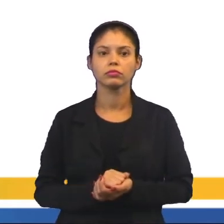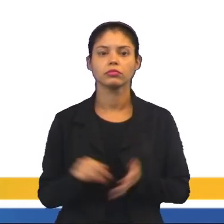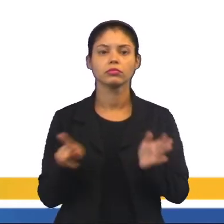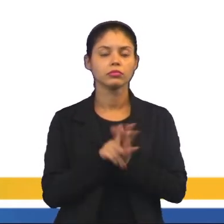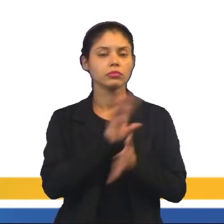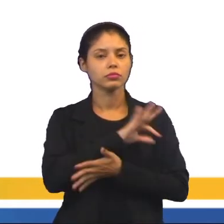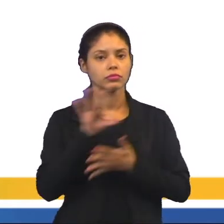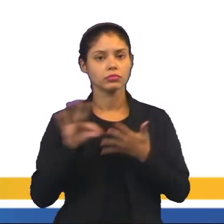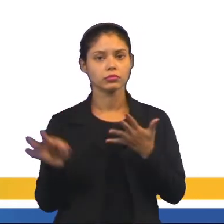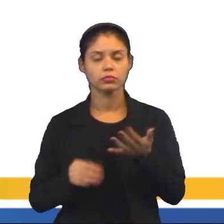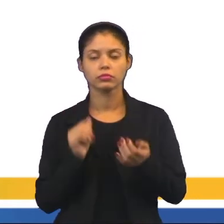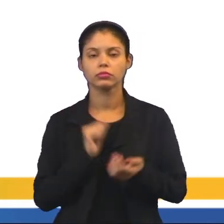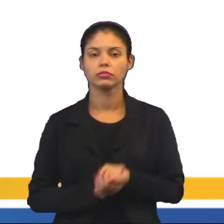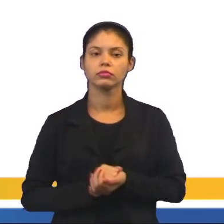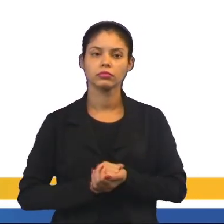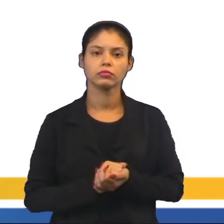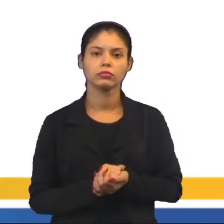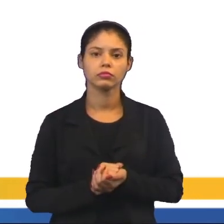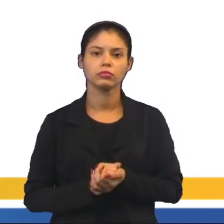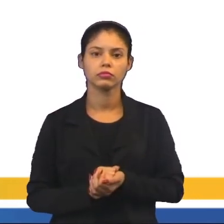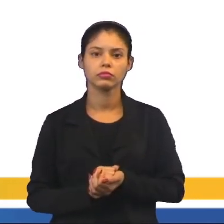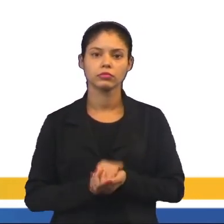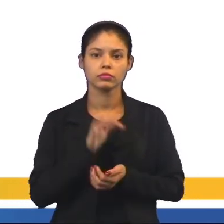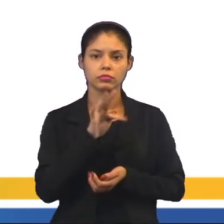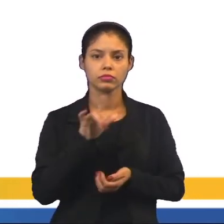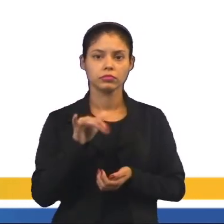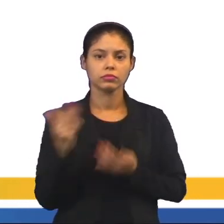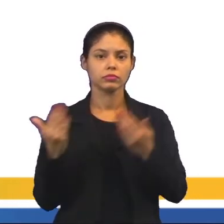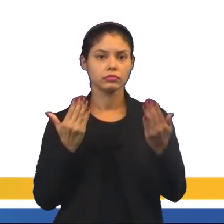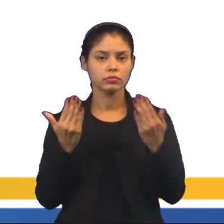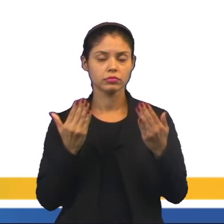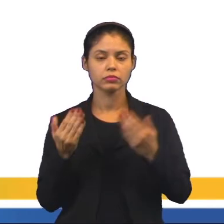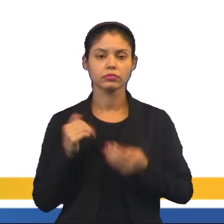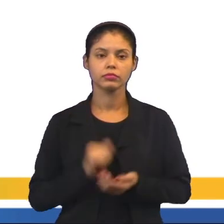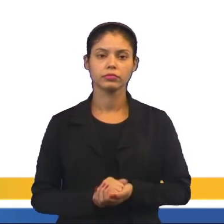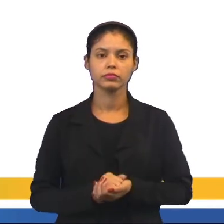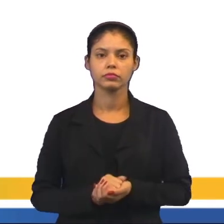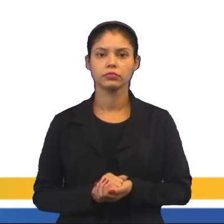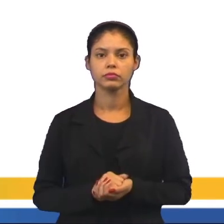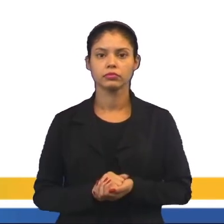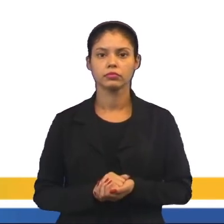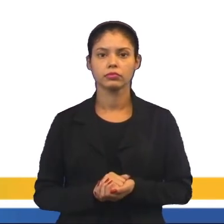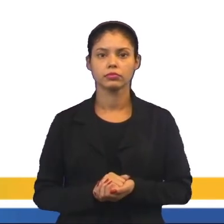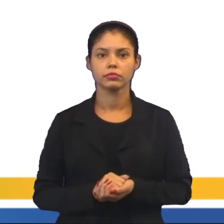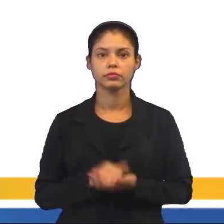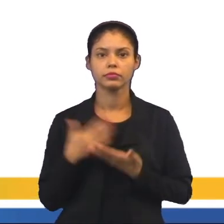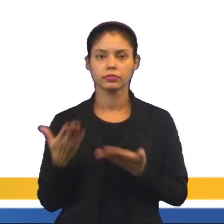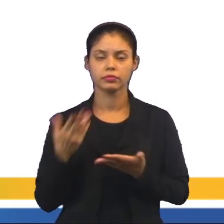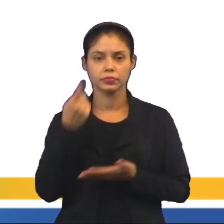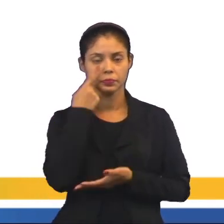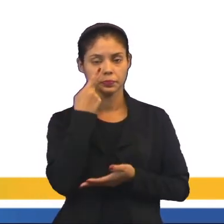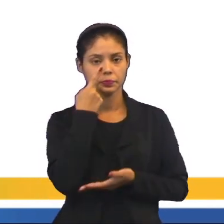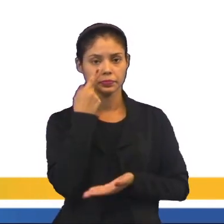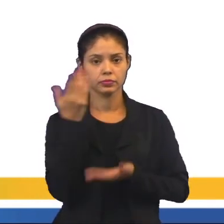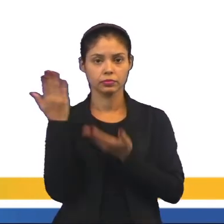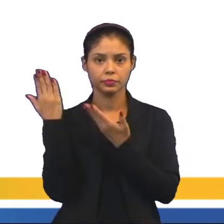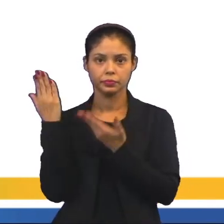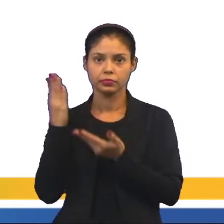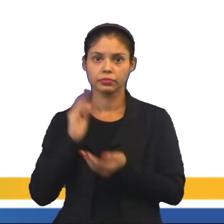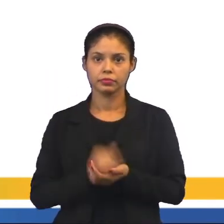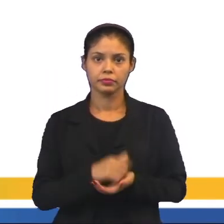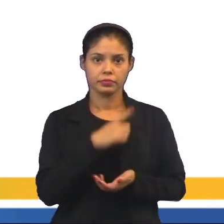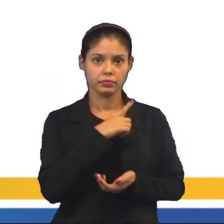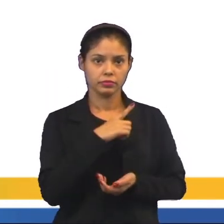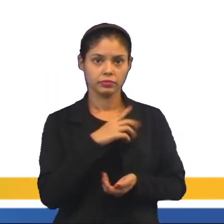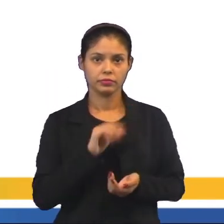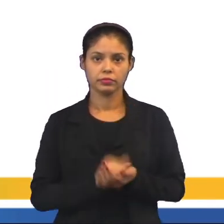elementos correspondentes de filas paralelas. Então, é só observar, tá, pessoal? Nós